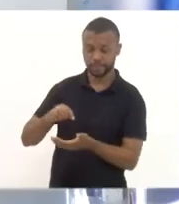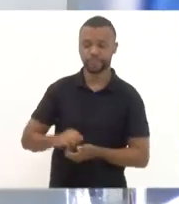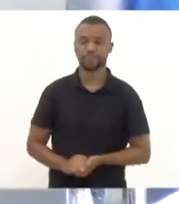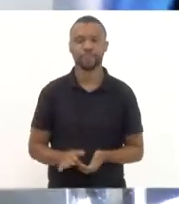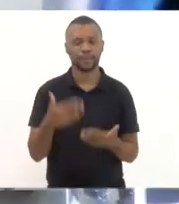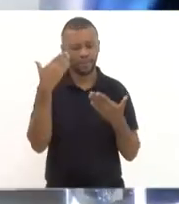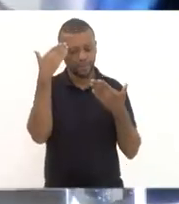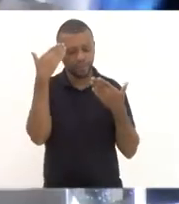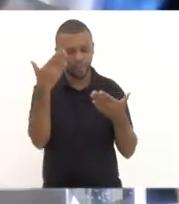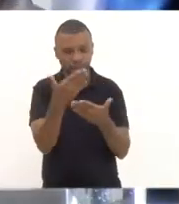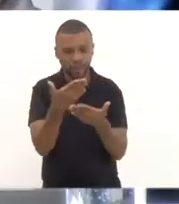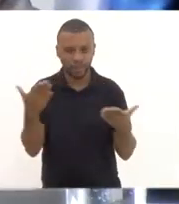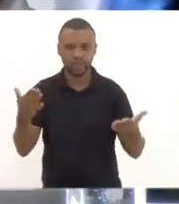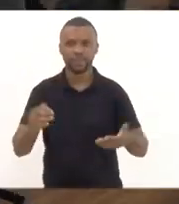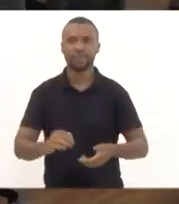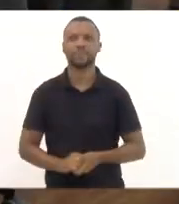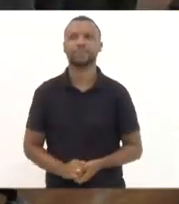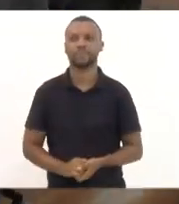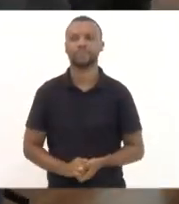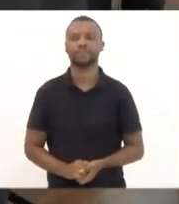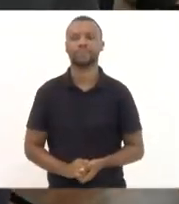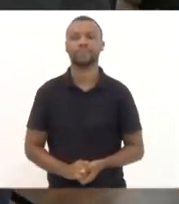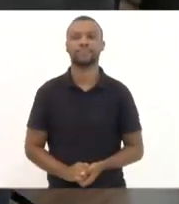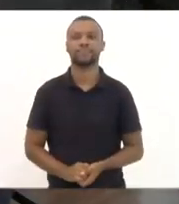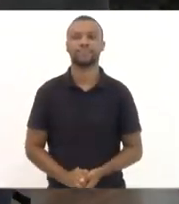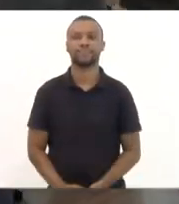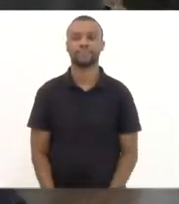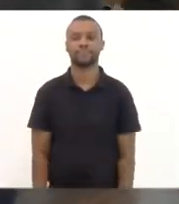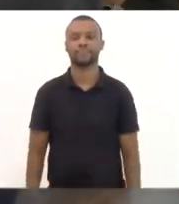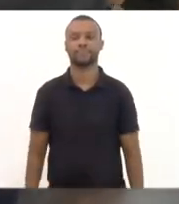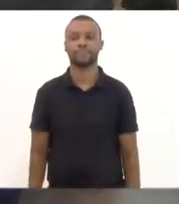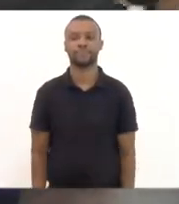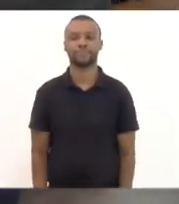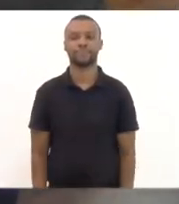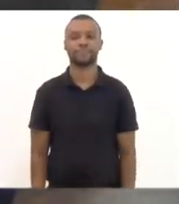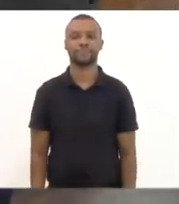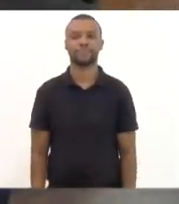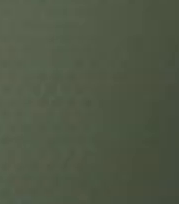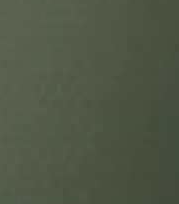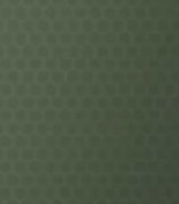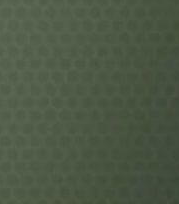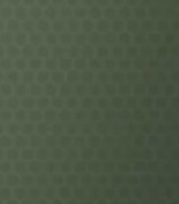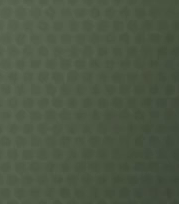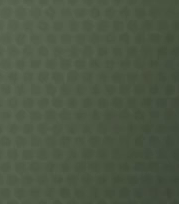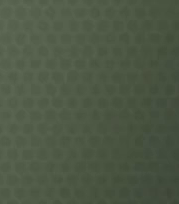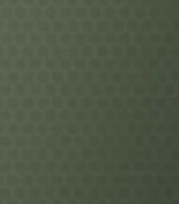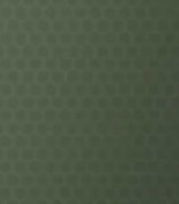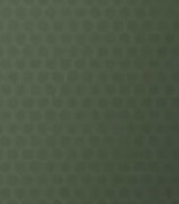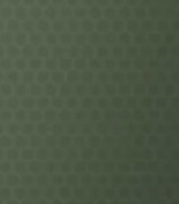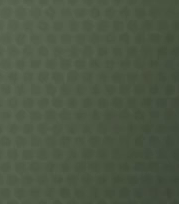Muito obrigado a todos vocês lá embaixo e